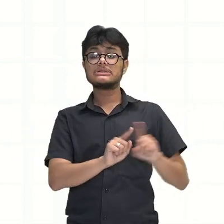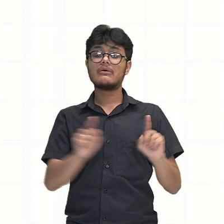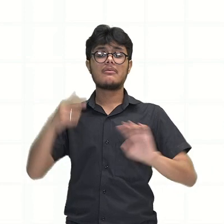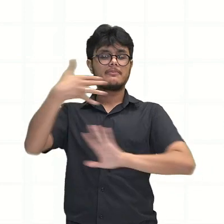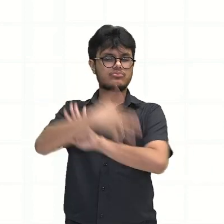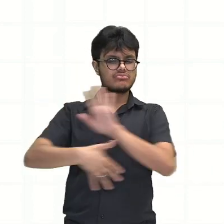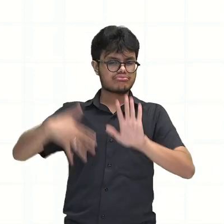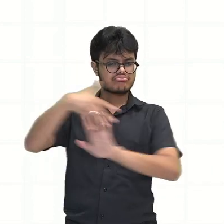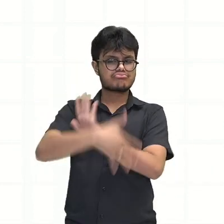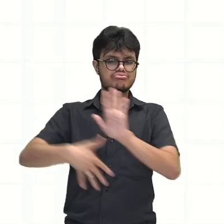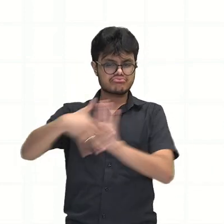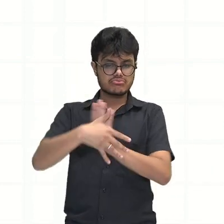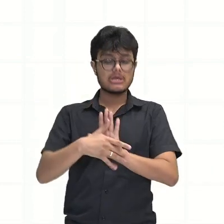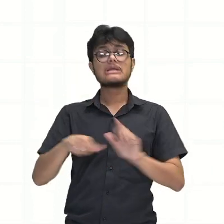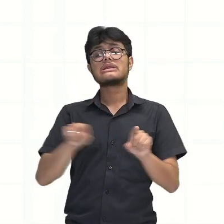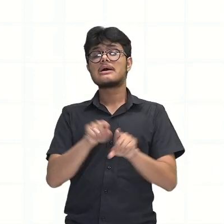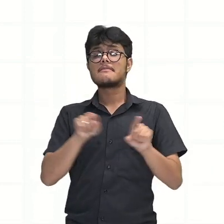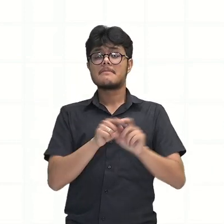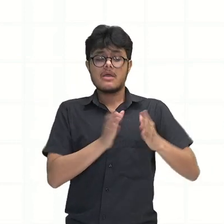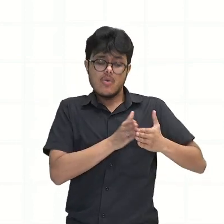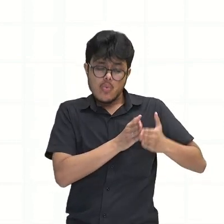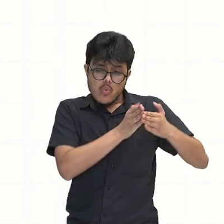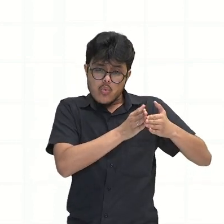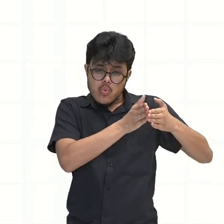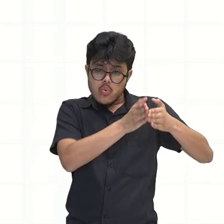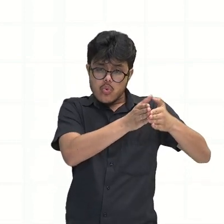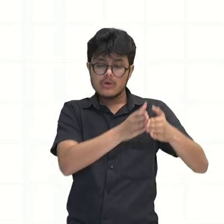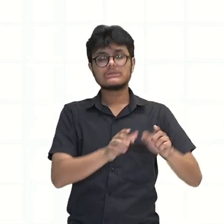marítimos, né? Então, esses